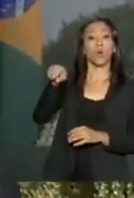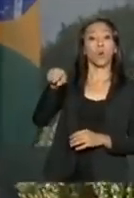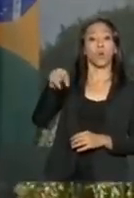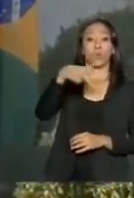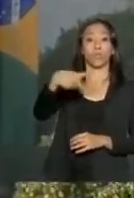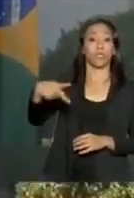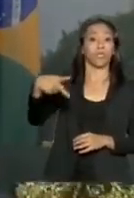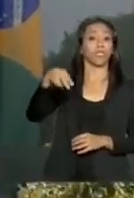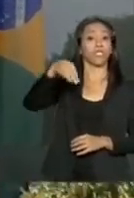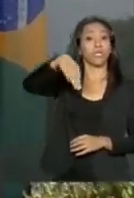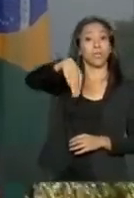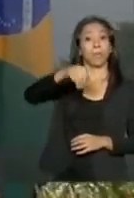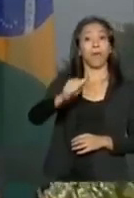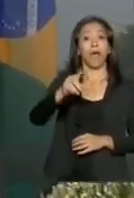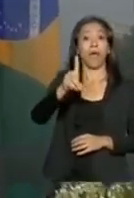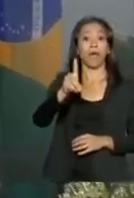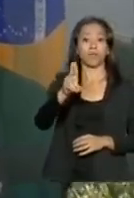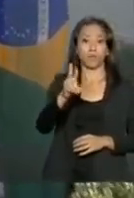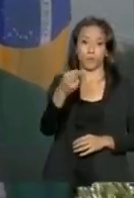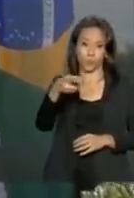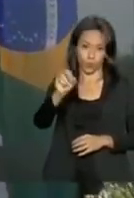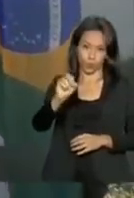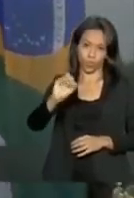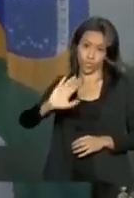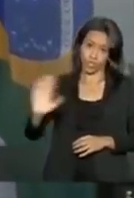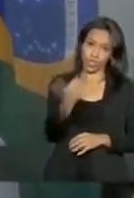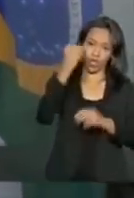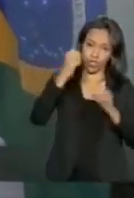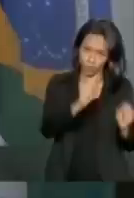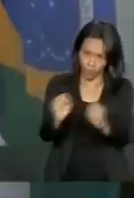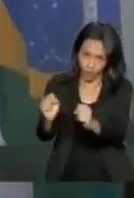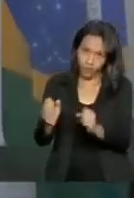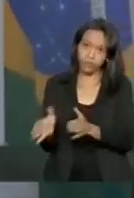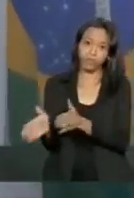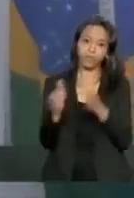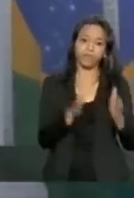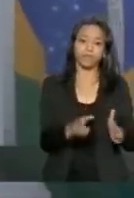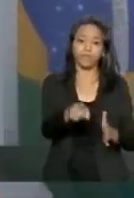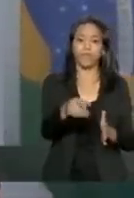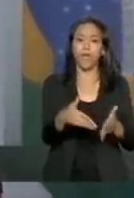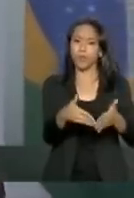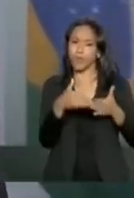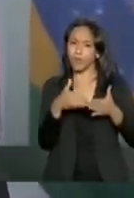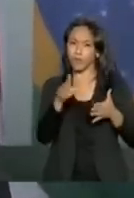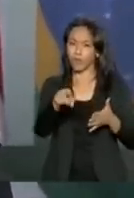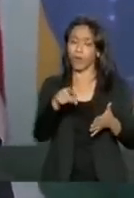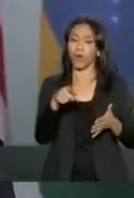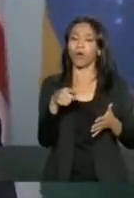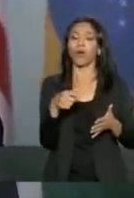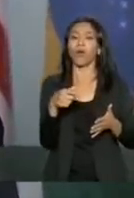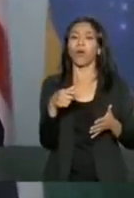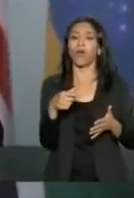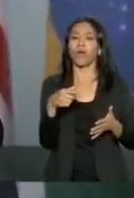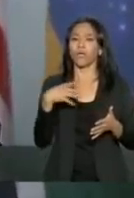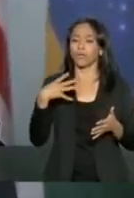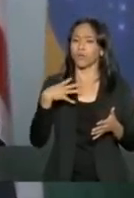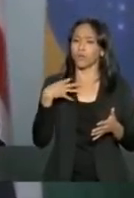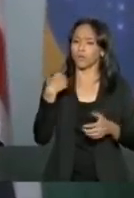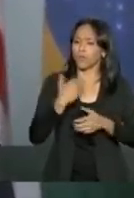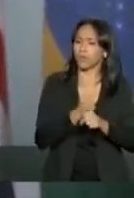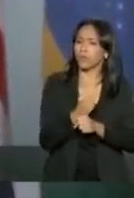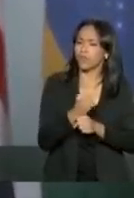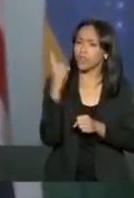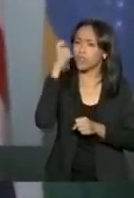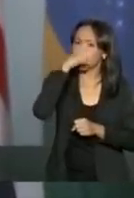Estou vendo na plateia o filho do presidente, que foi fantástico. Por favor, fique de pé. O trabalho que realizou durante um período